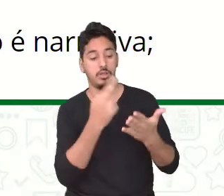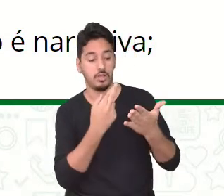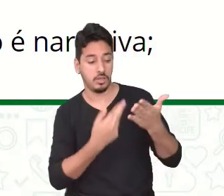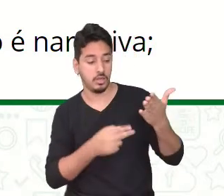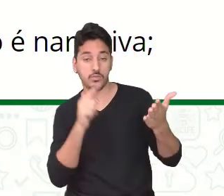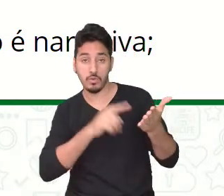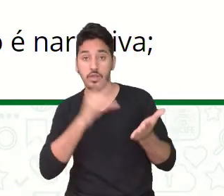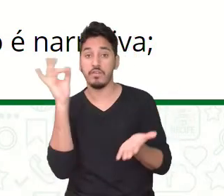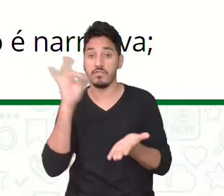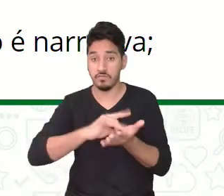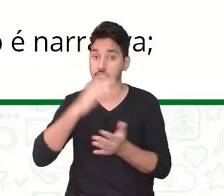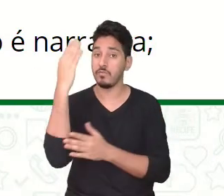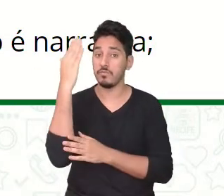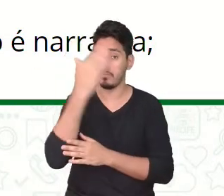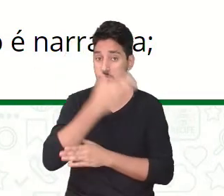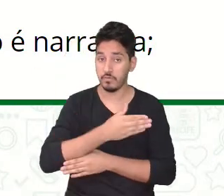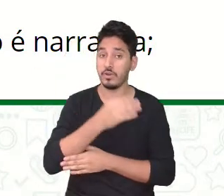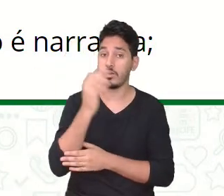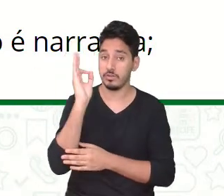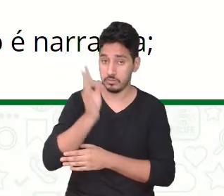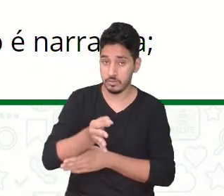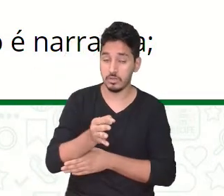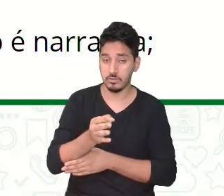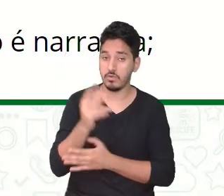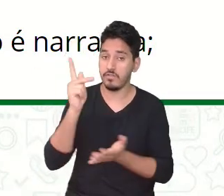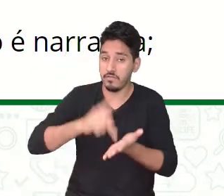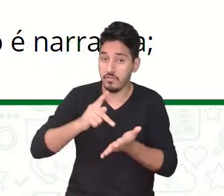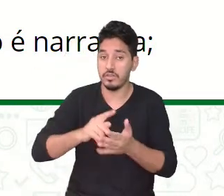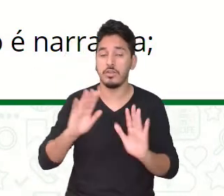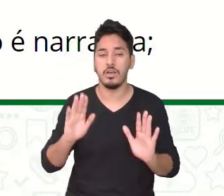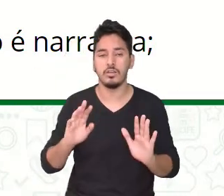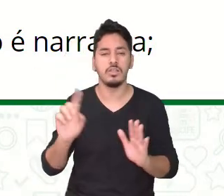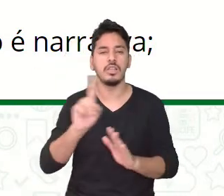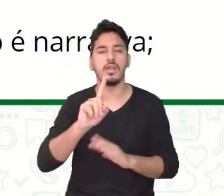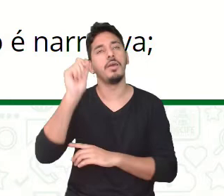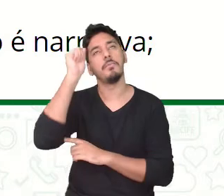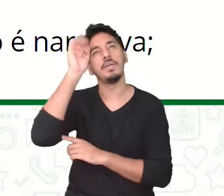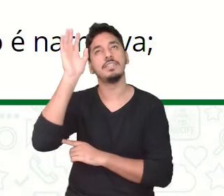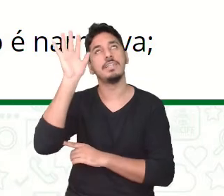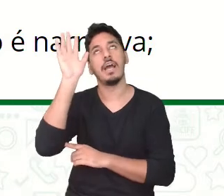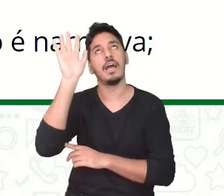é verídico, tá? Tem que ser contado por uma pessoa real, não